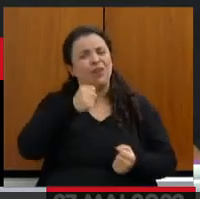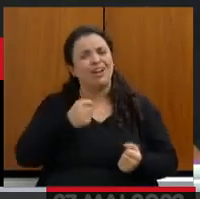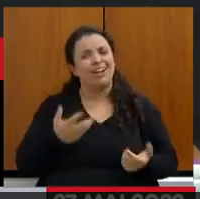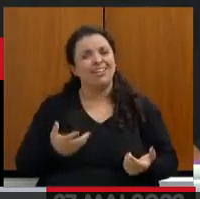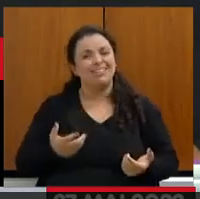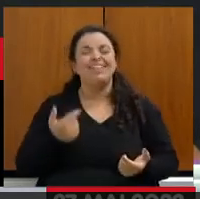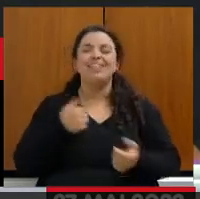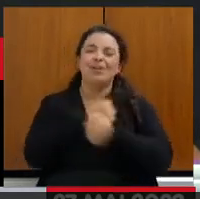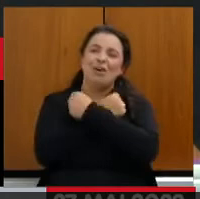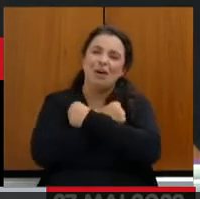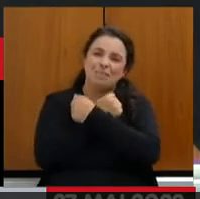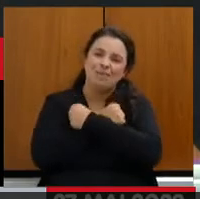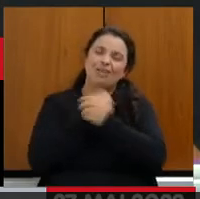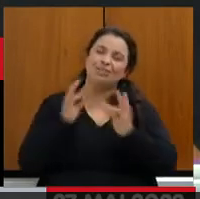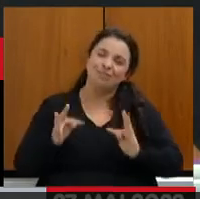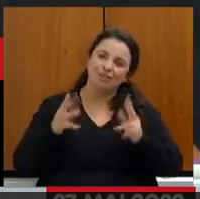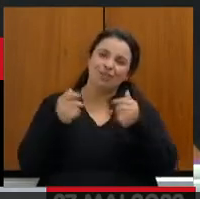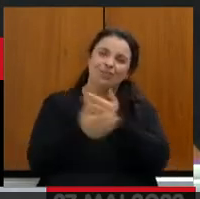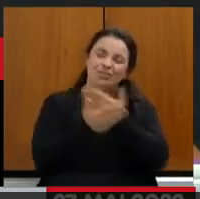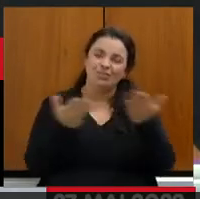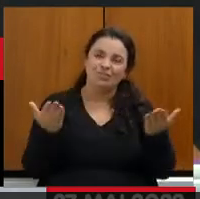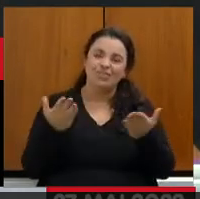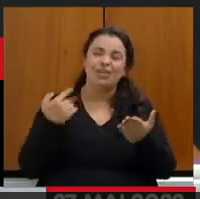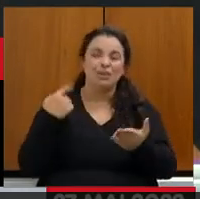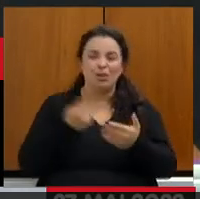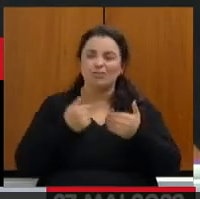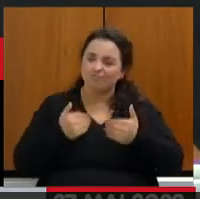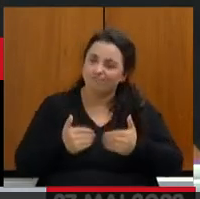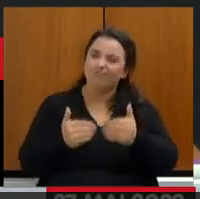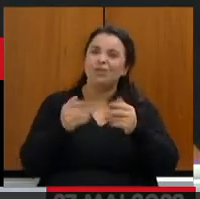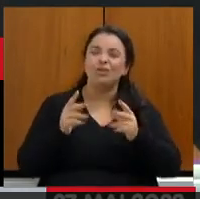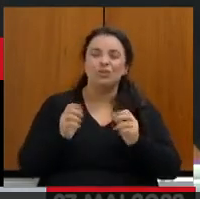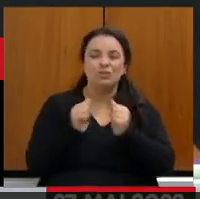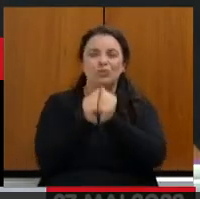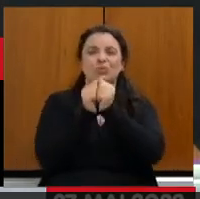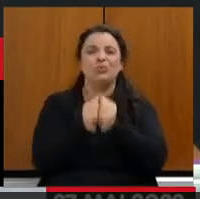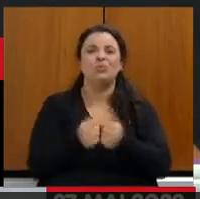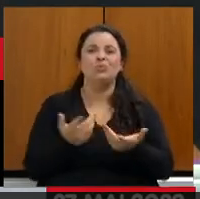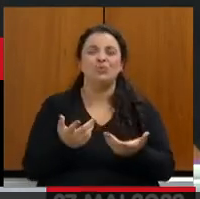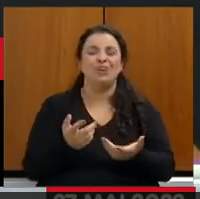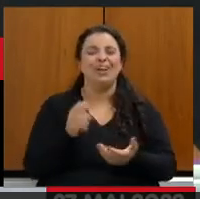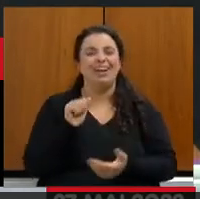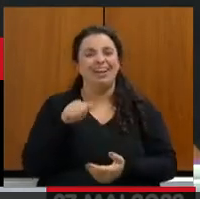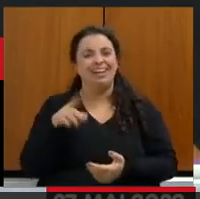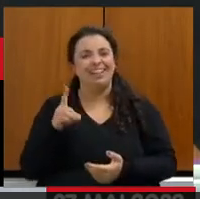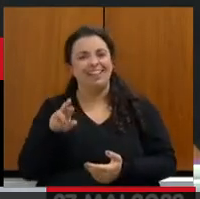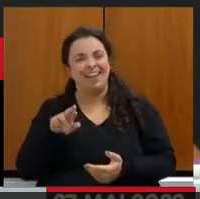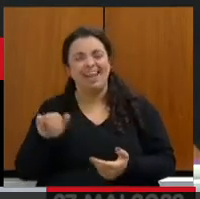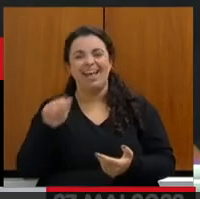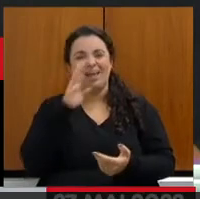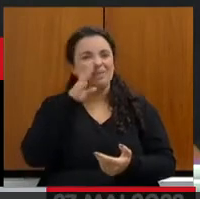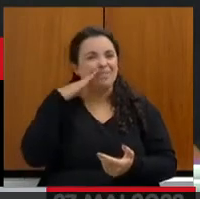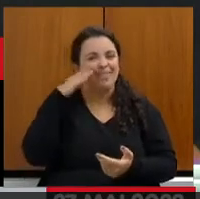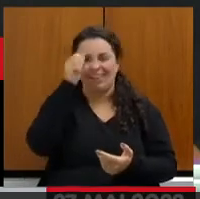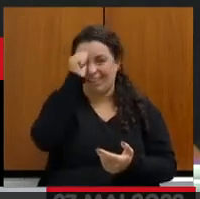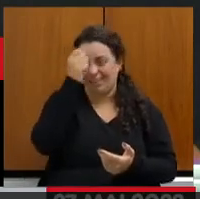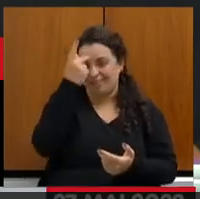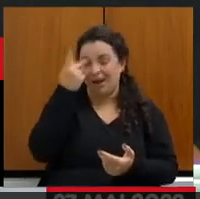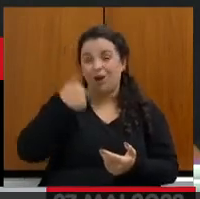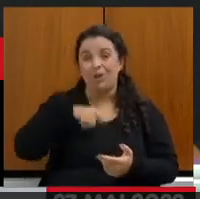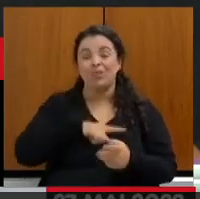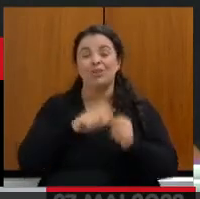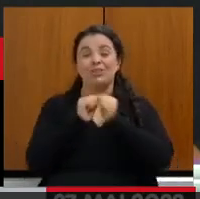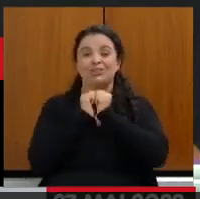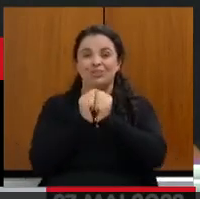carinhoso para cada um de vocês e a gente segue junto aqui né Andreia Bia Ana Paula juntas aqui